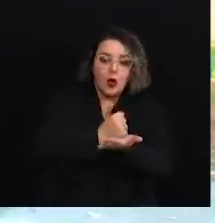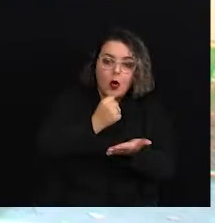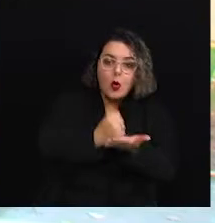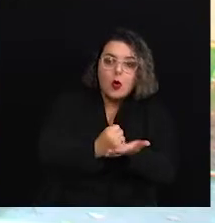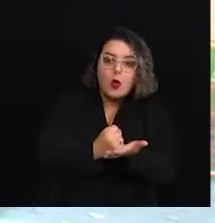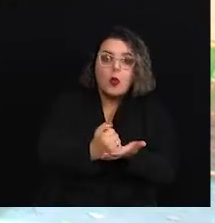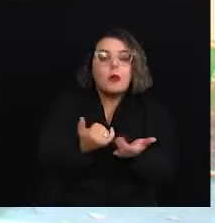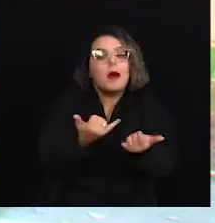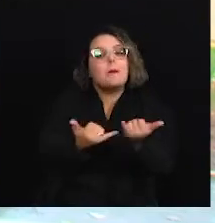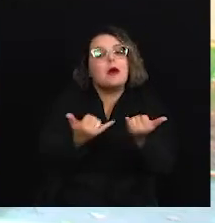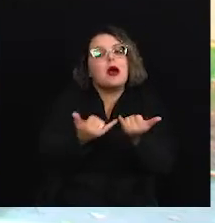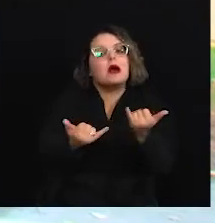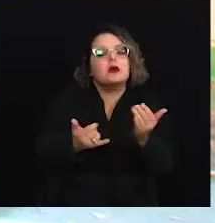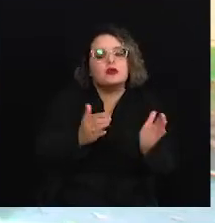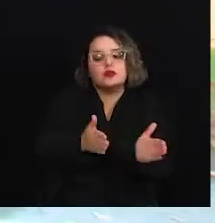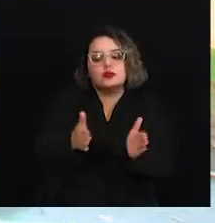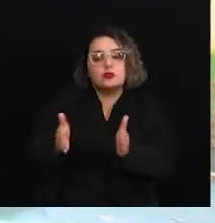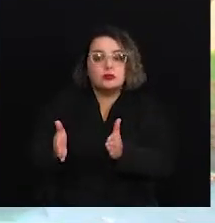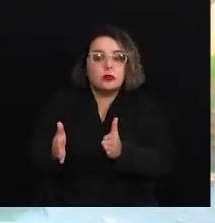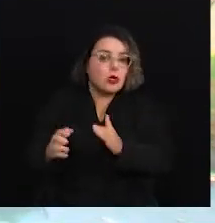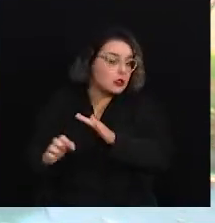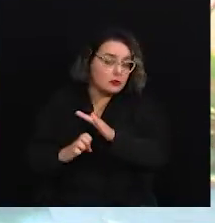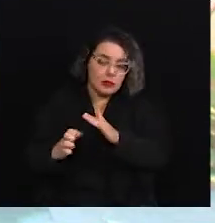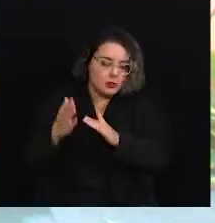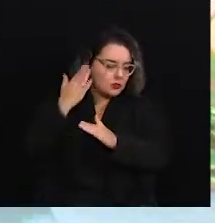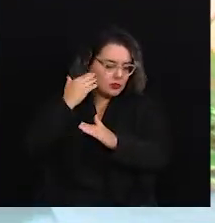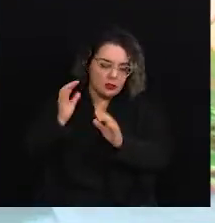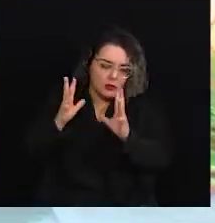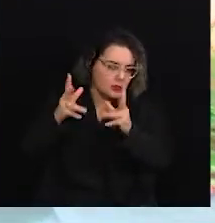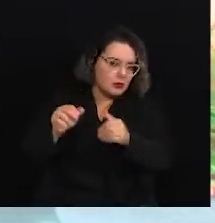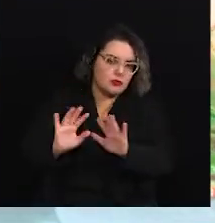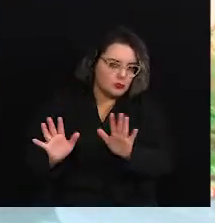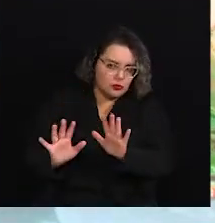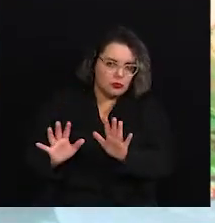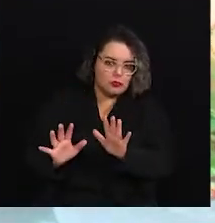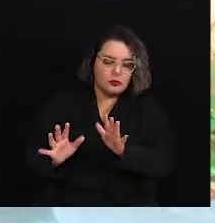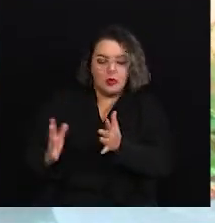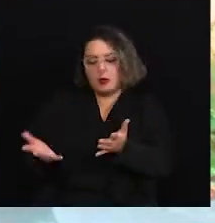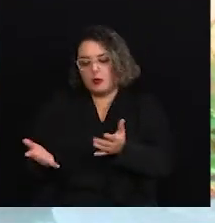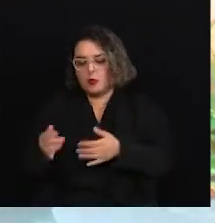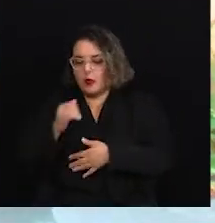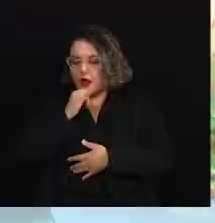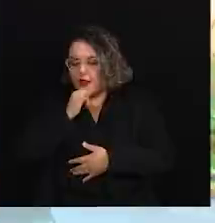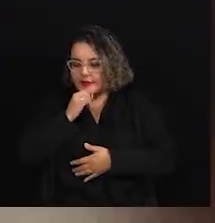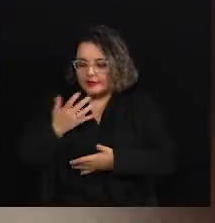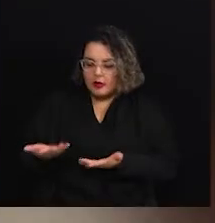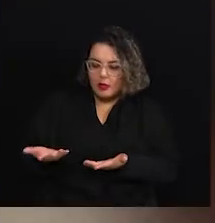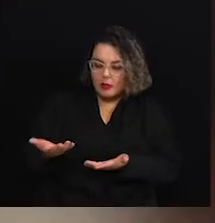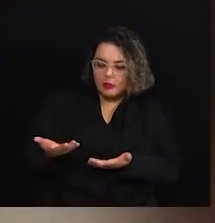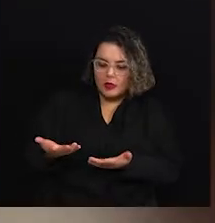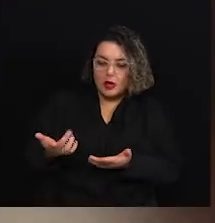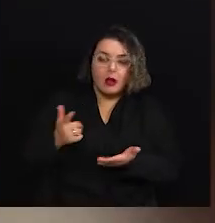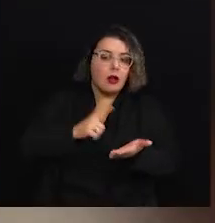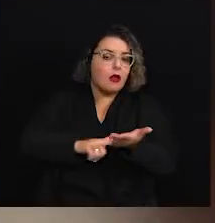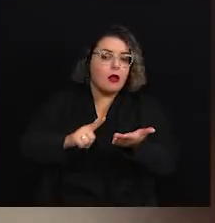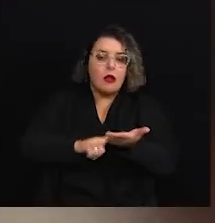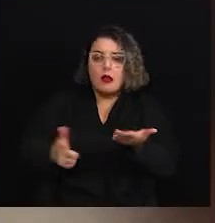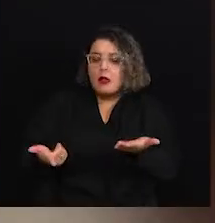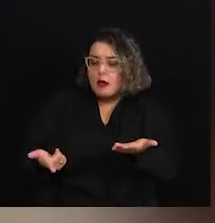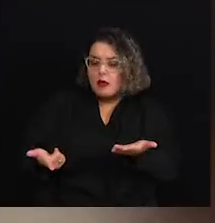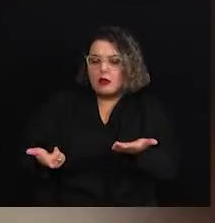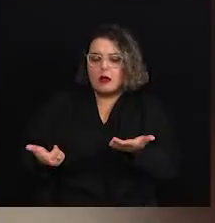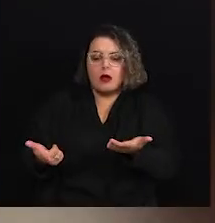para fazer uma parte do seu processo, porque as empresas não sabem fazer tudo. Então, de repente tem uma parte que por exemplo,